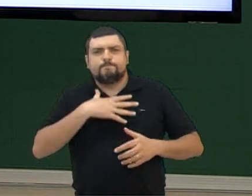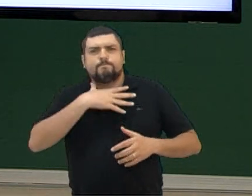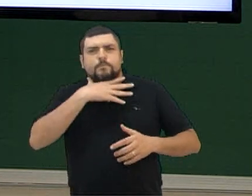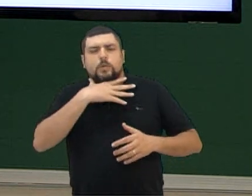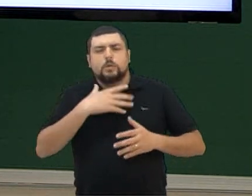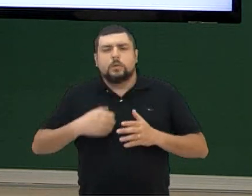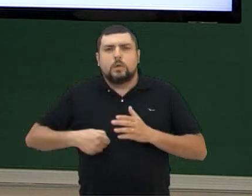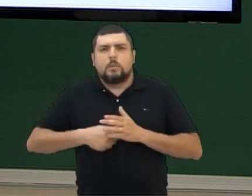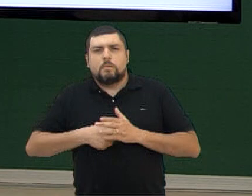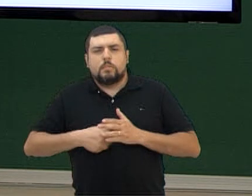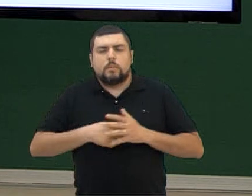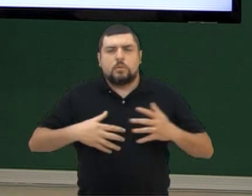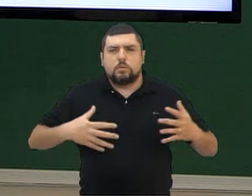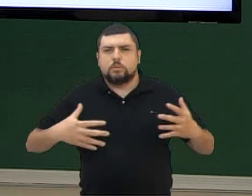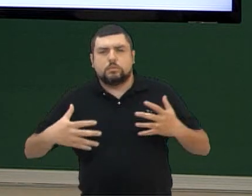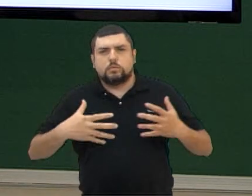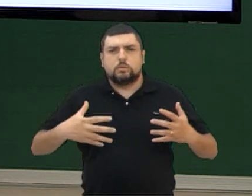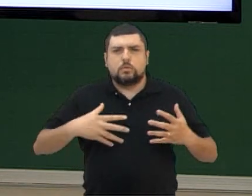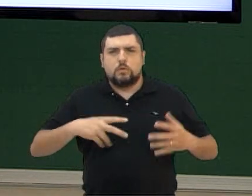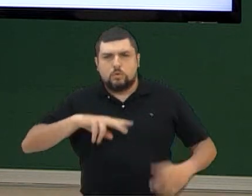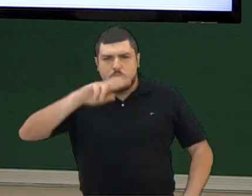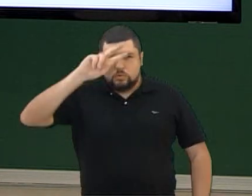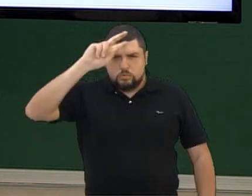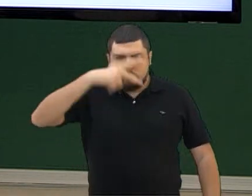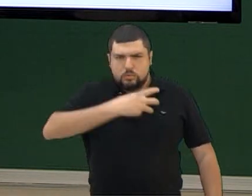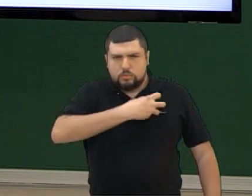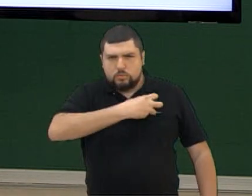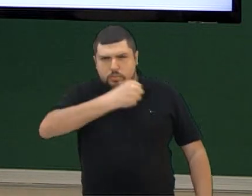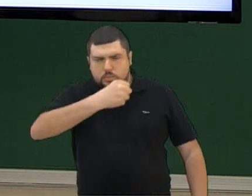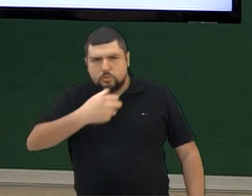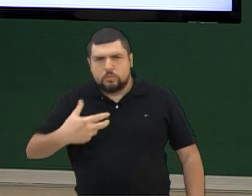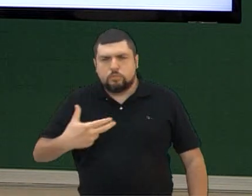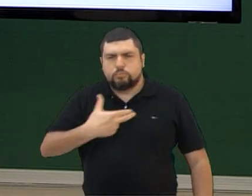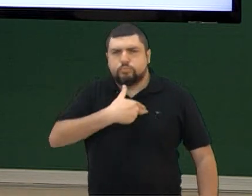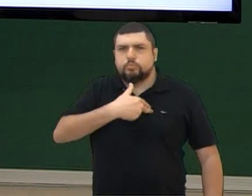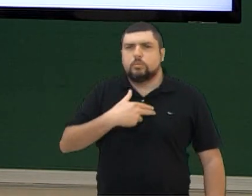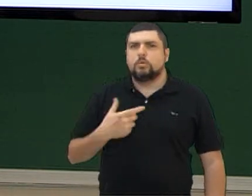vai cometer suicídio em 1954.